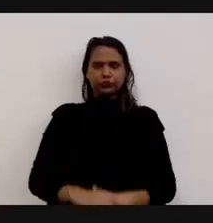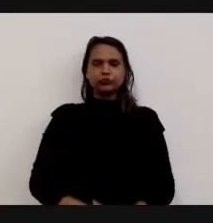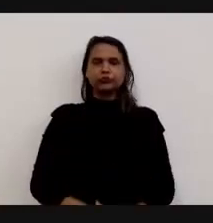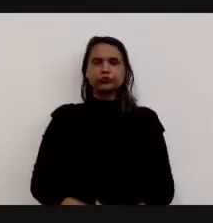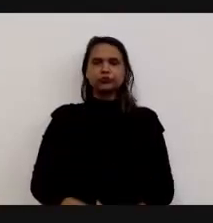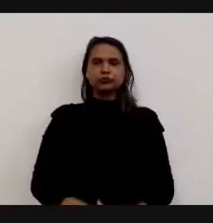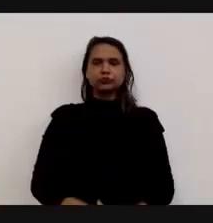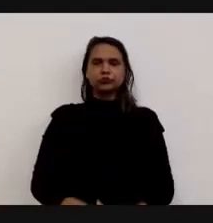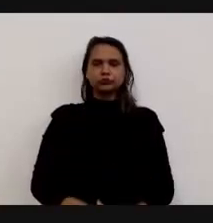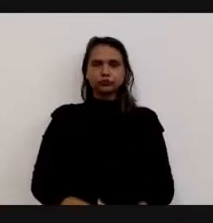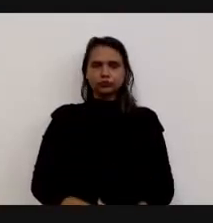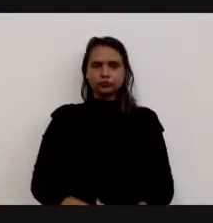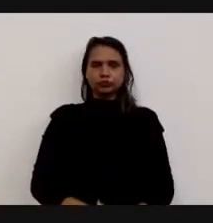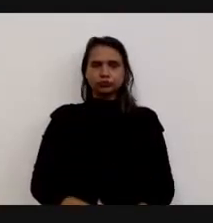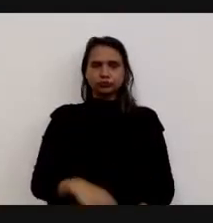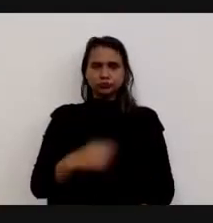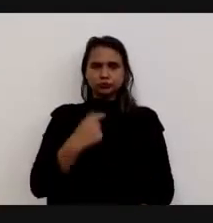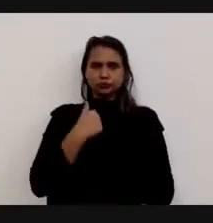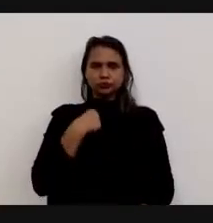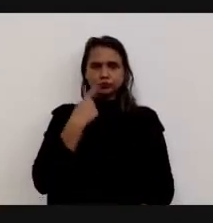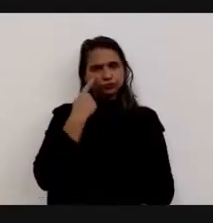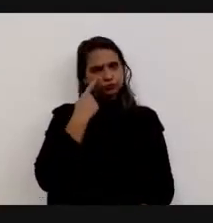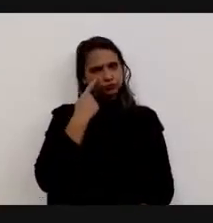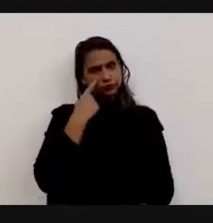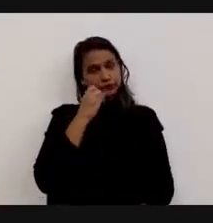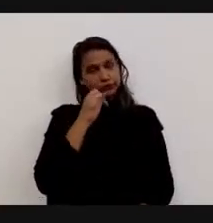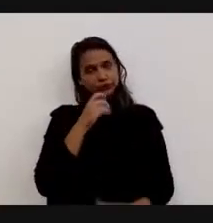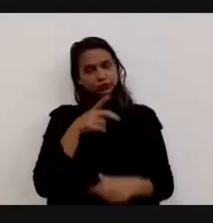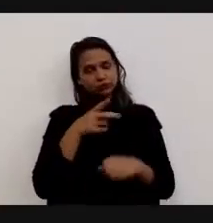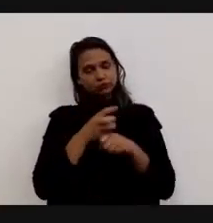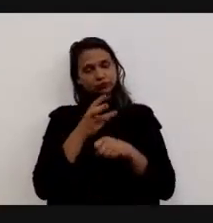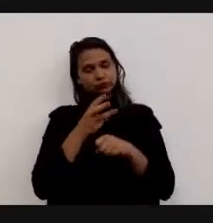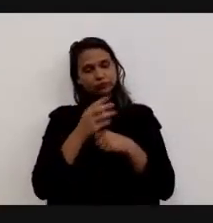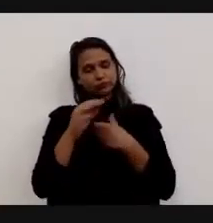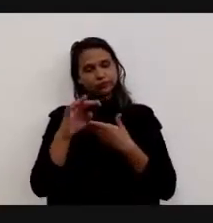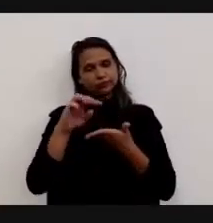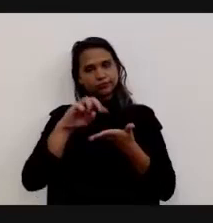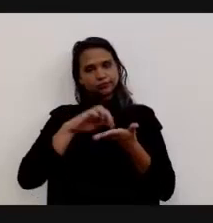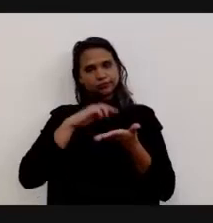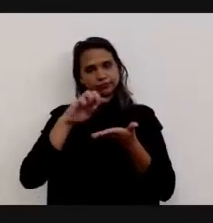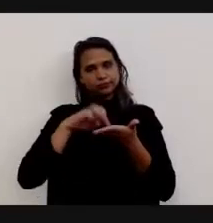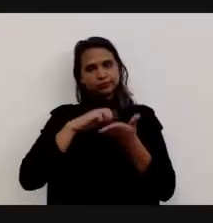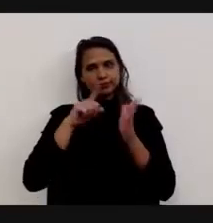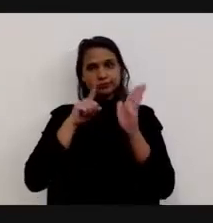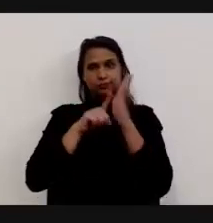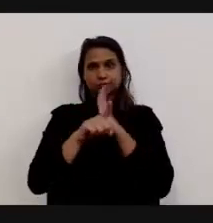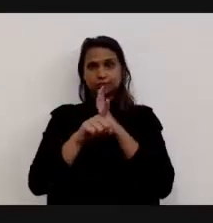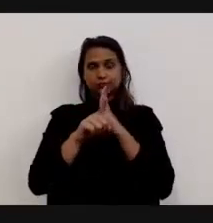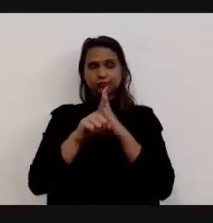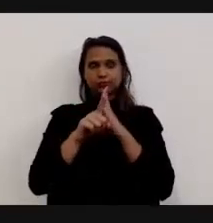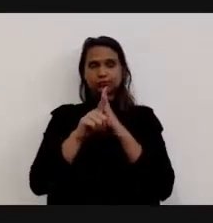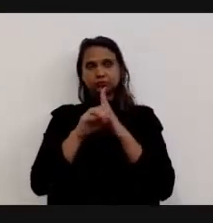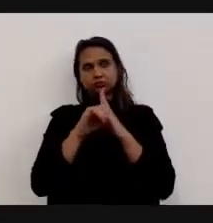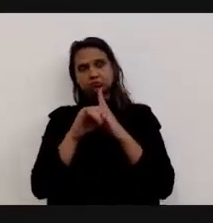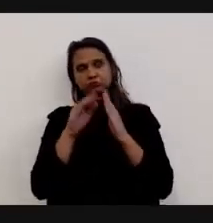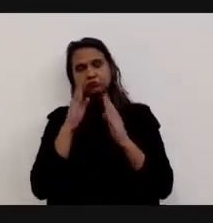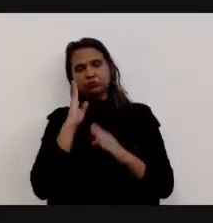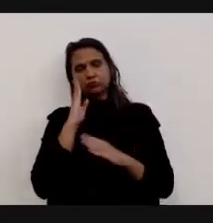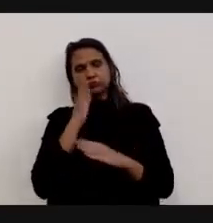Eu vou só checar se chegou alguma pergunta e para quem ela está direcionada.